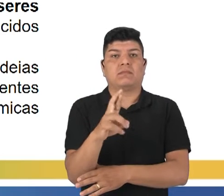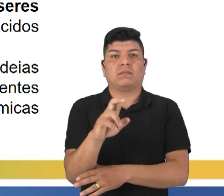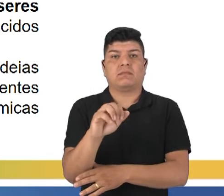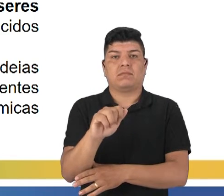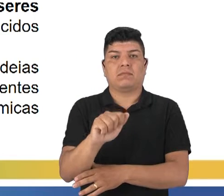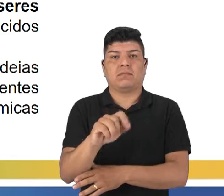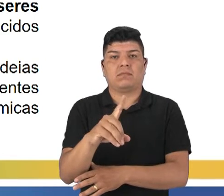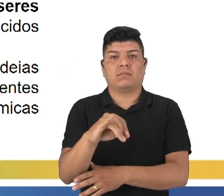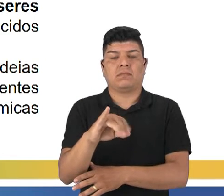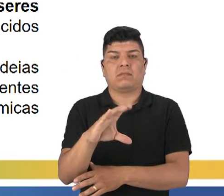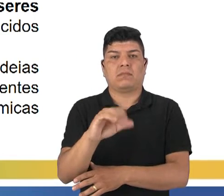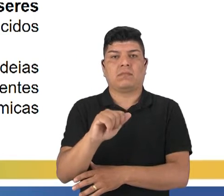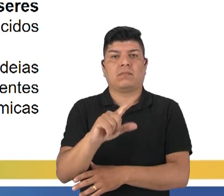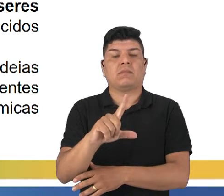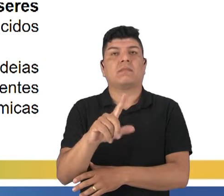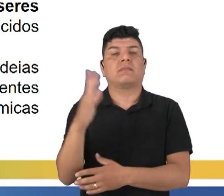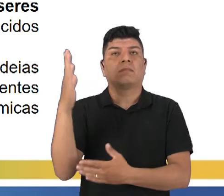radical,